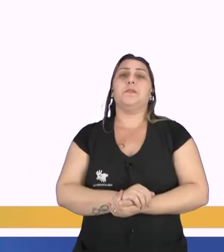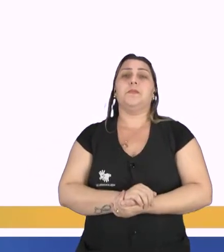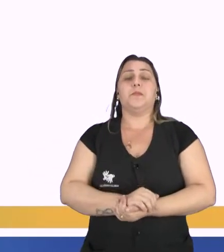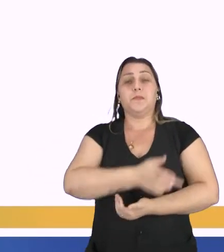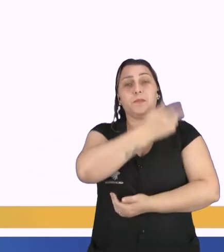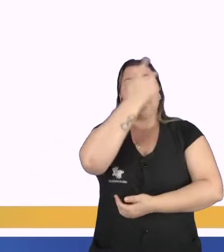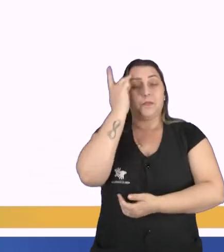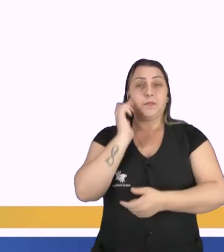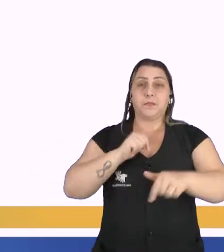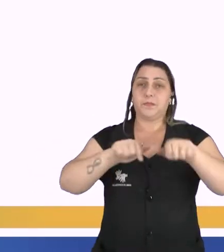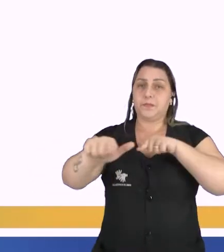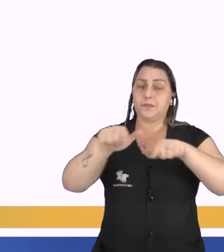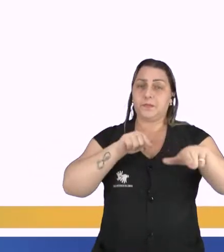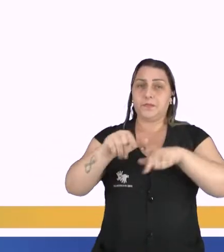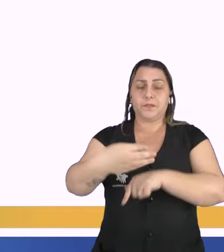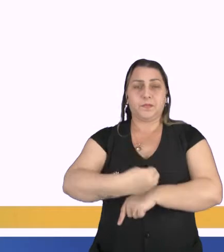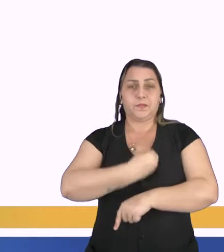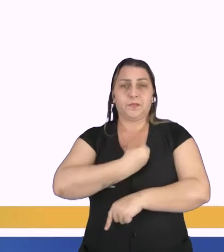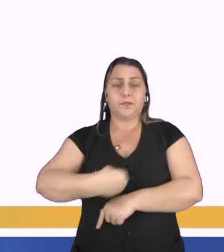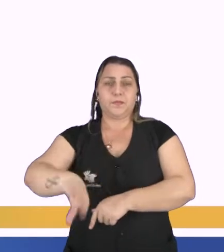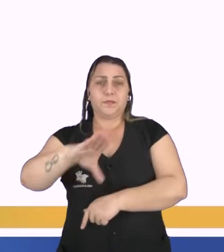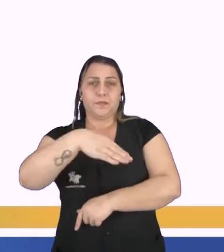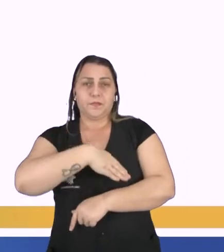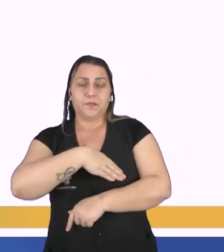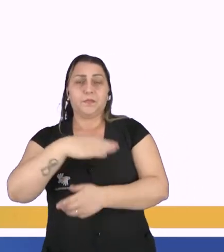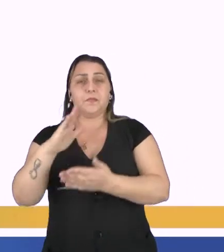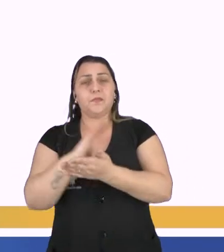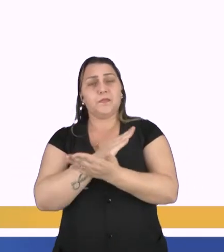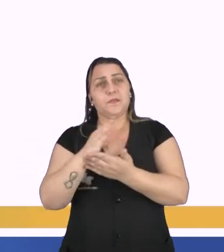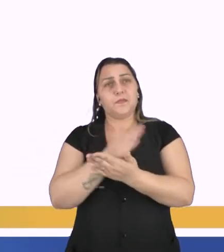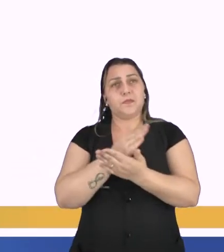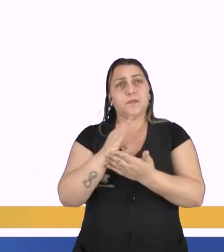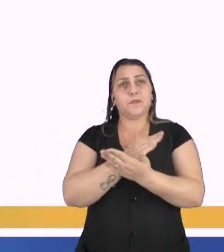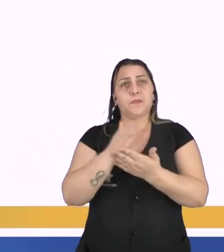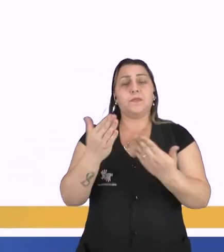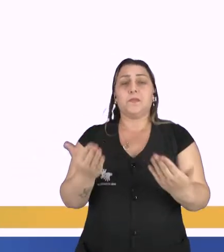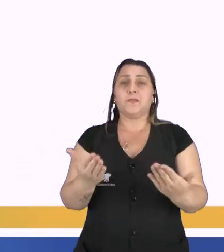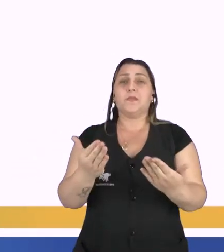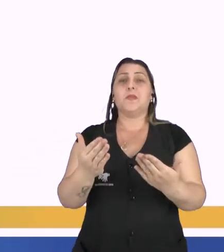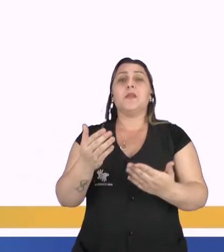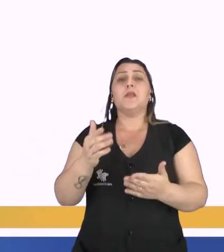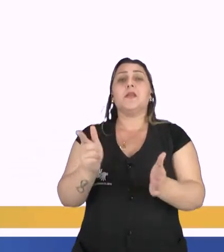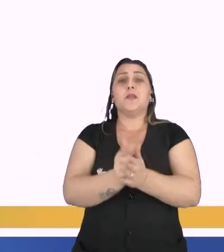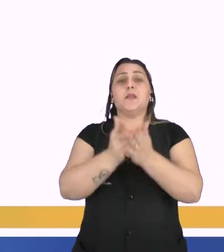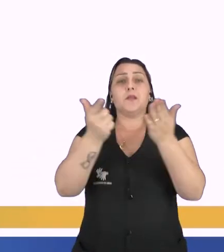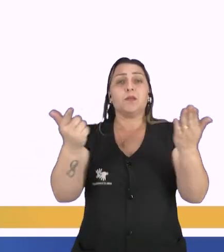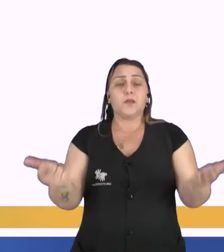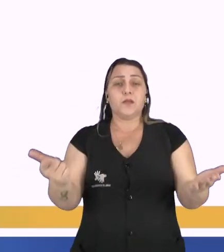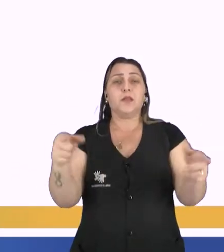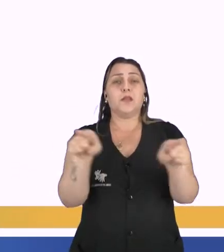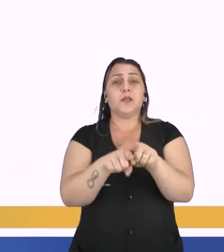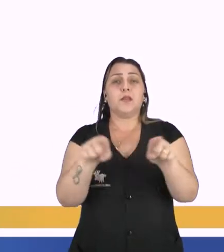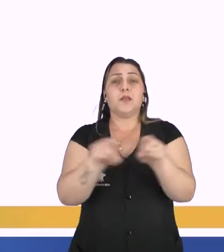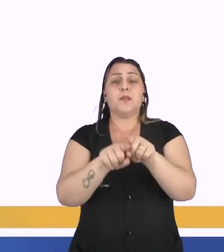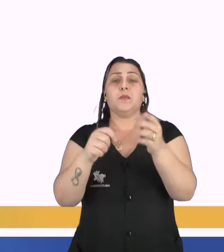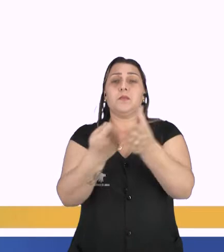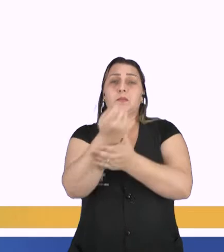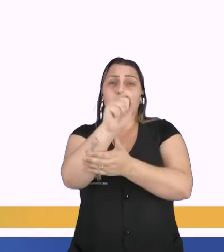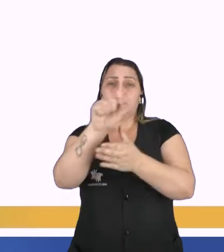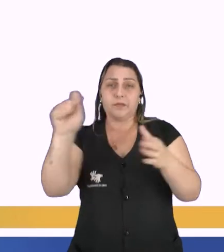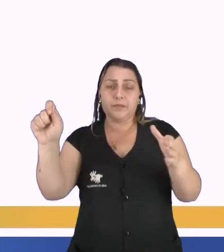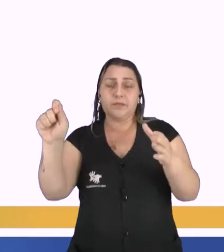né, e pessoas que trabalhavam e viviam na cidade. Algumas figuras de destaques, alguns jornais, também associações,